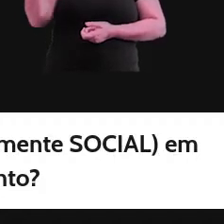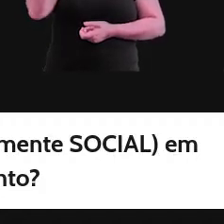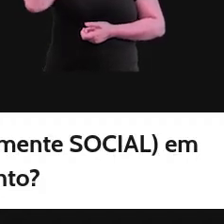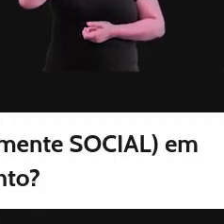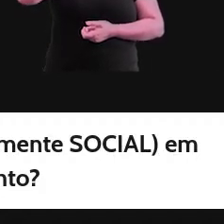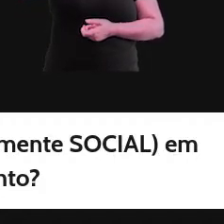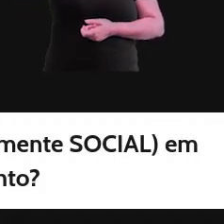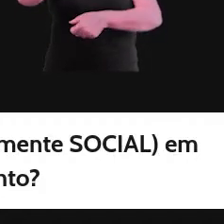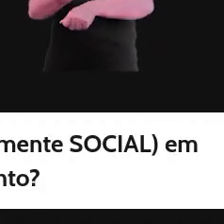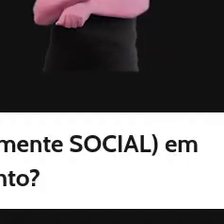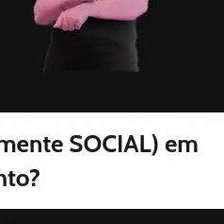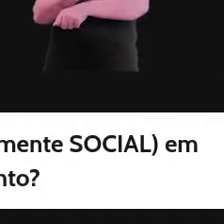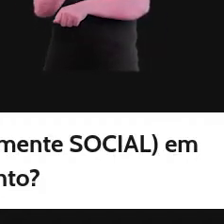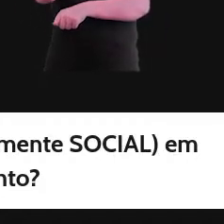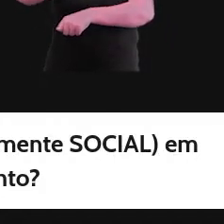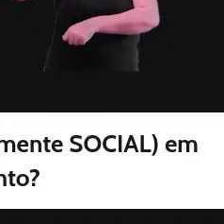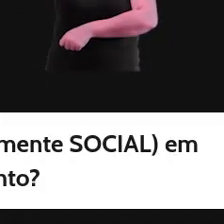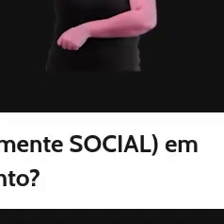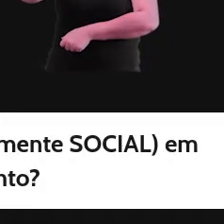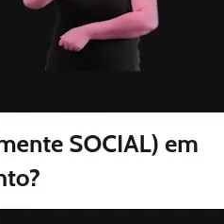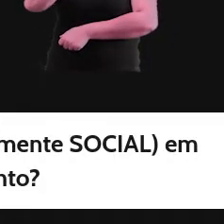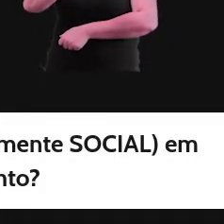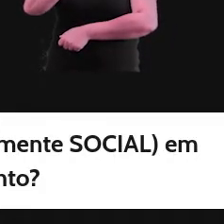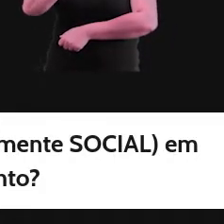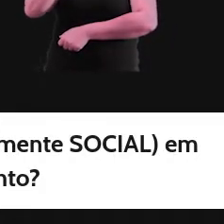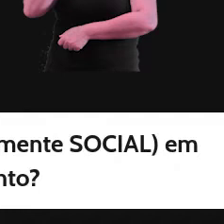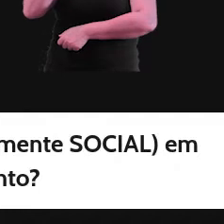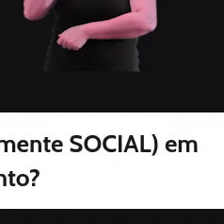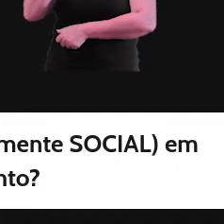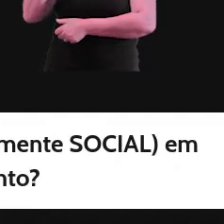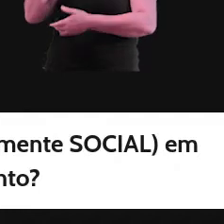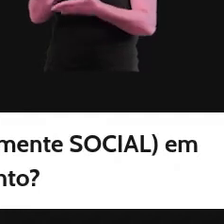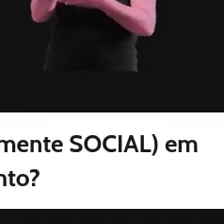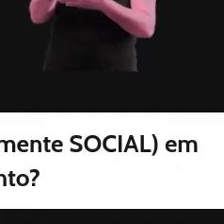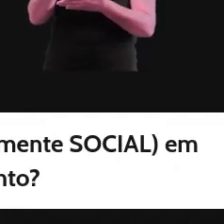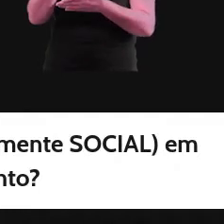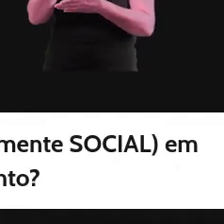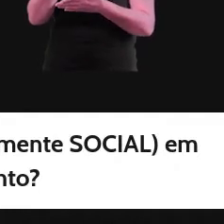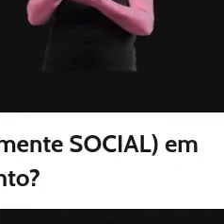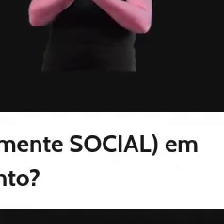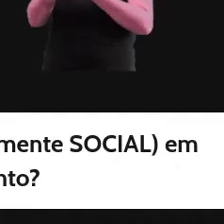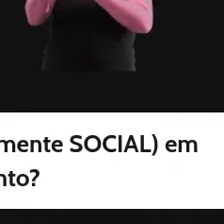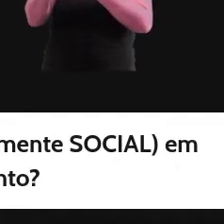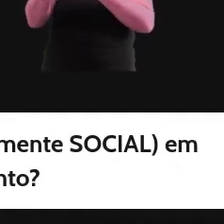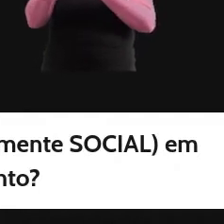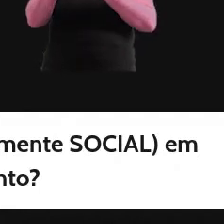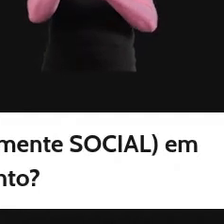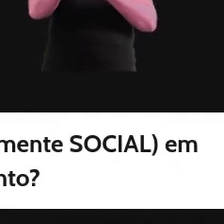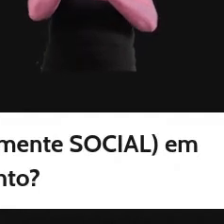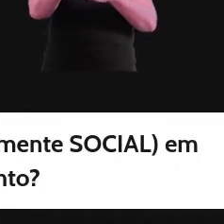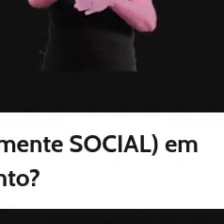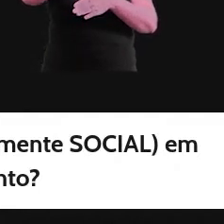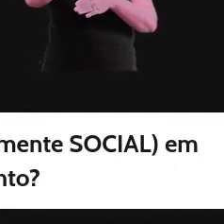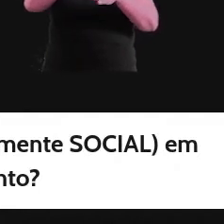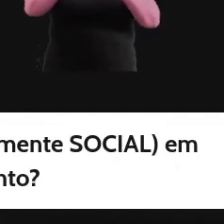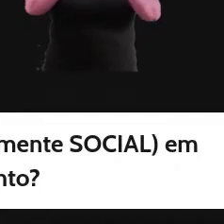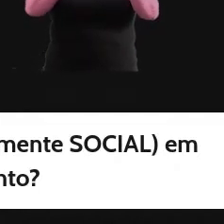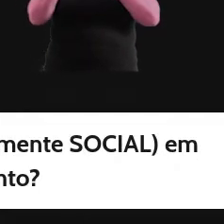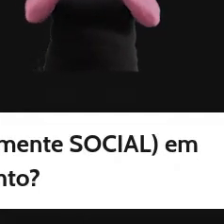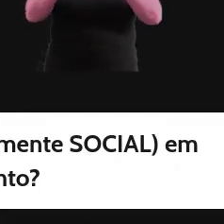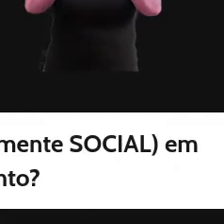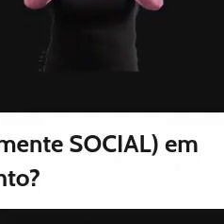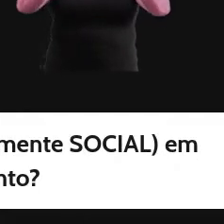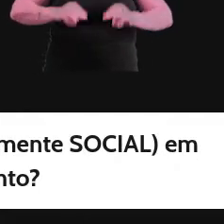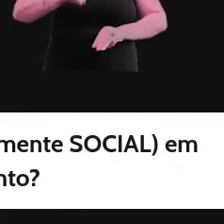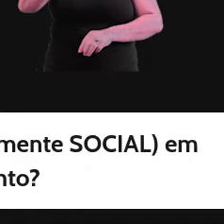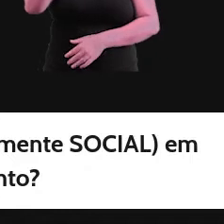cenário nacional, e logo quando eu me aproximei do universo de acessibilidade em museus, foi com a Andréia uma das primeiras